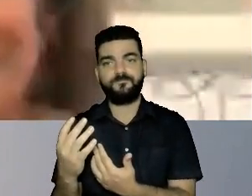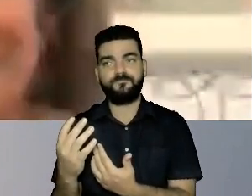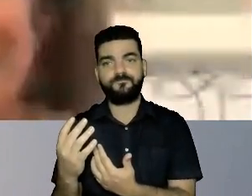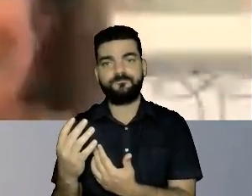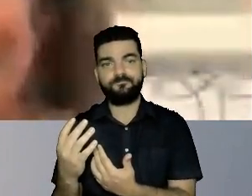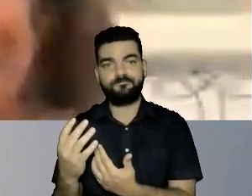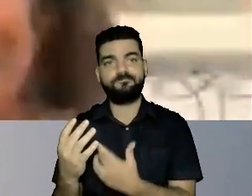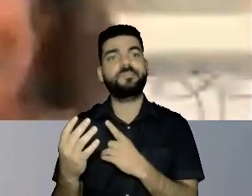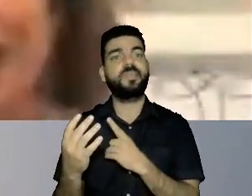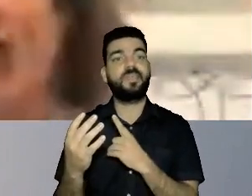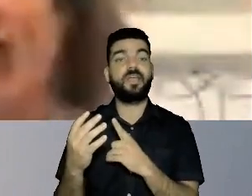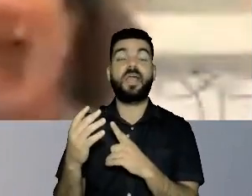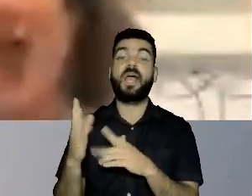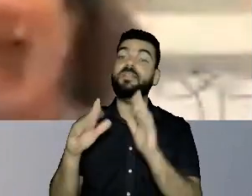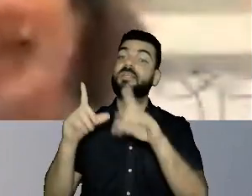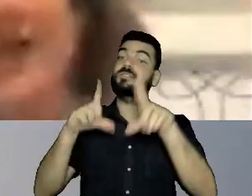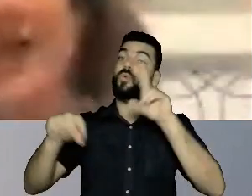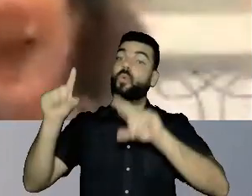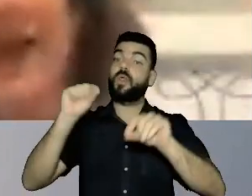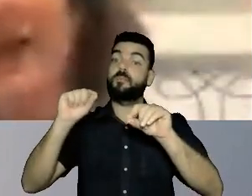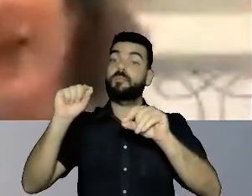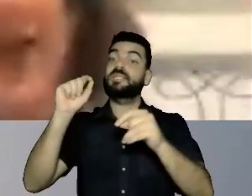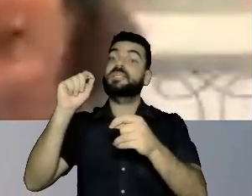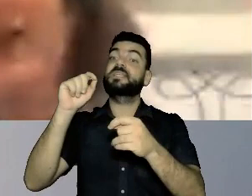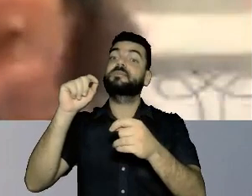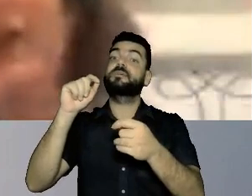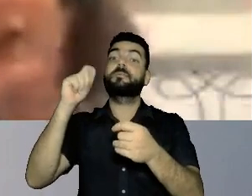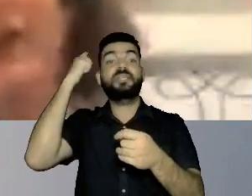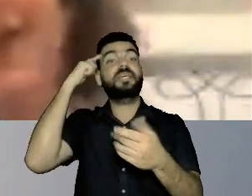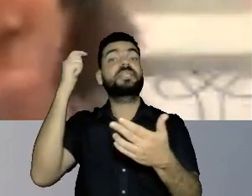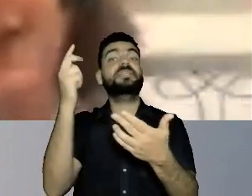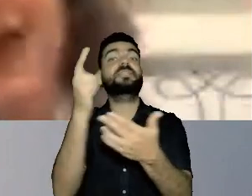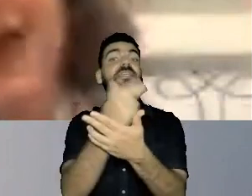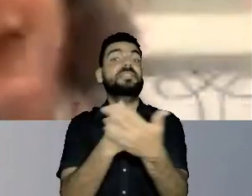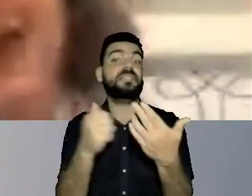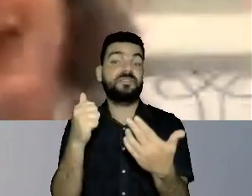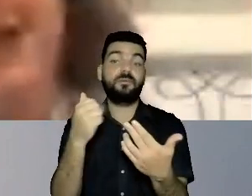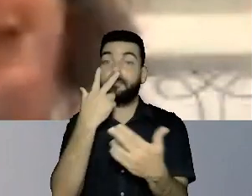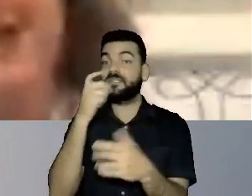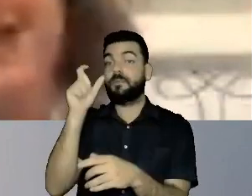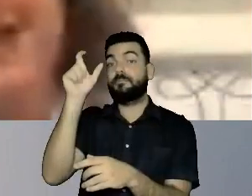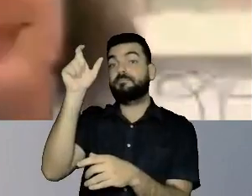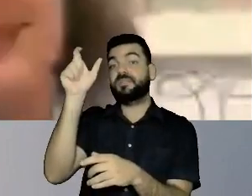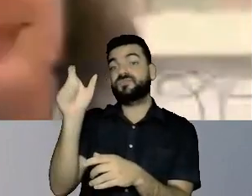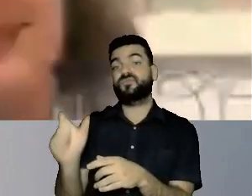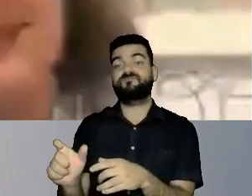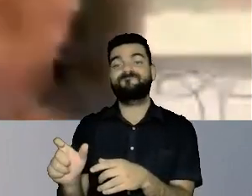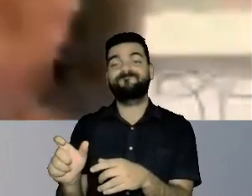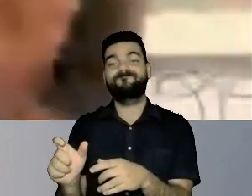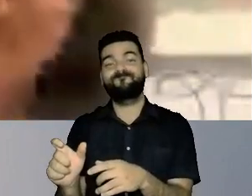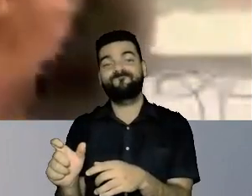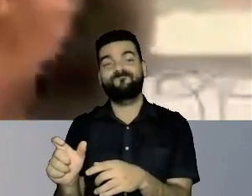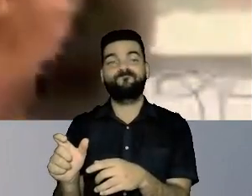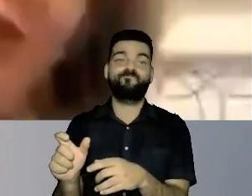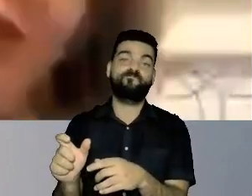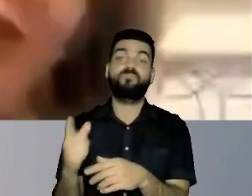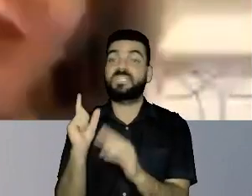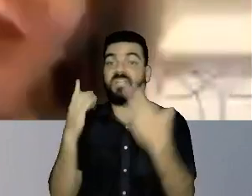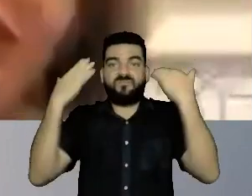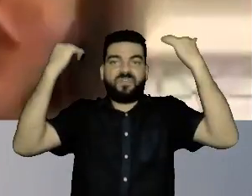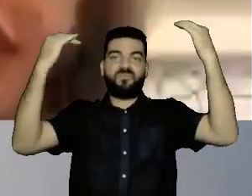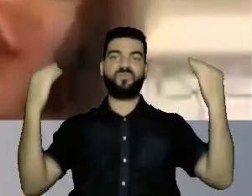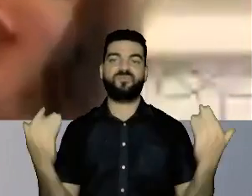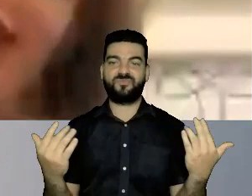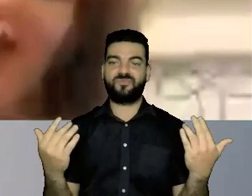E é interessante isso, né? Os designs gráficos também, eles fazem algumas